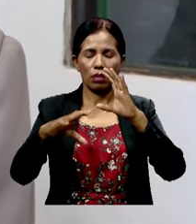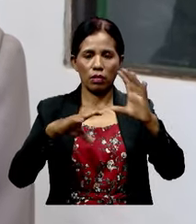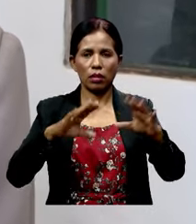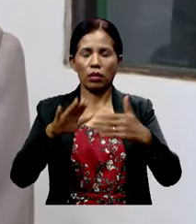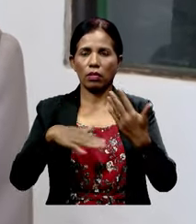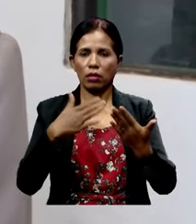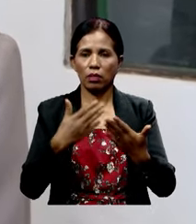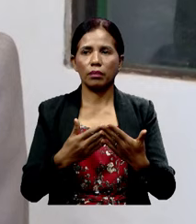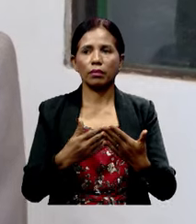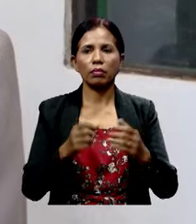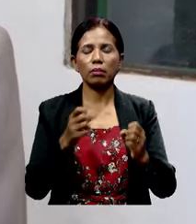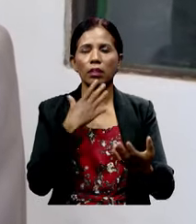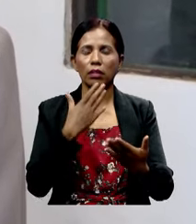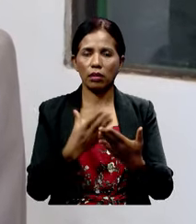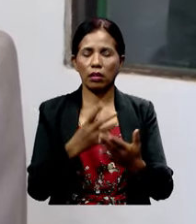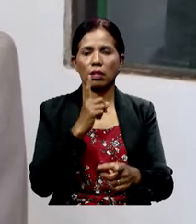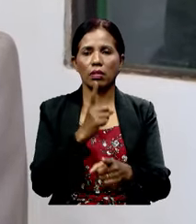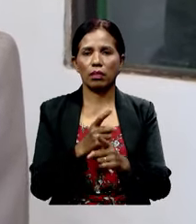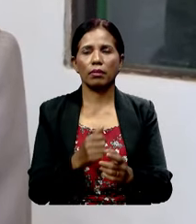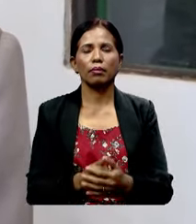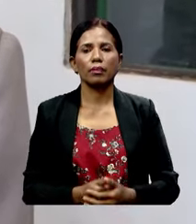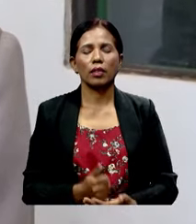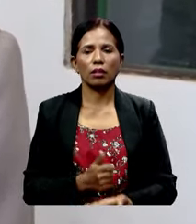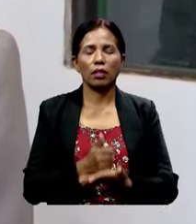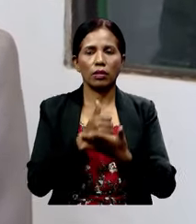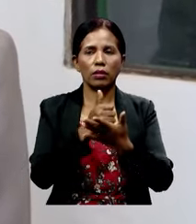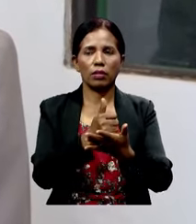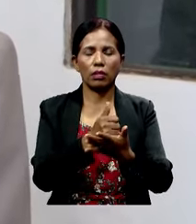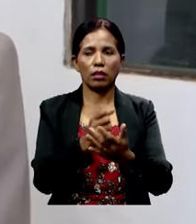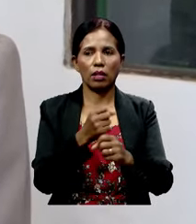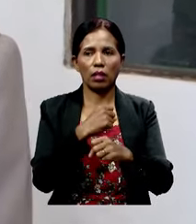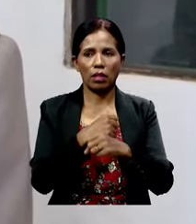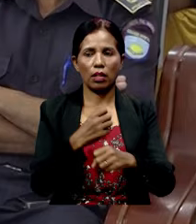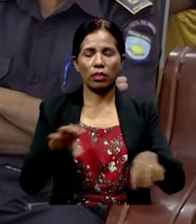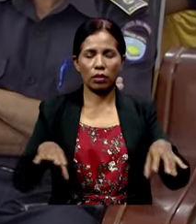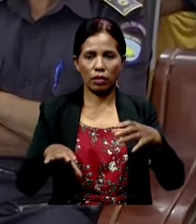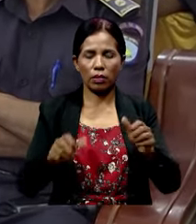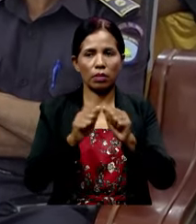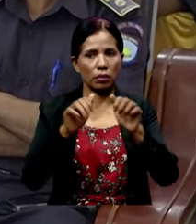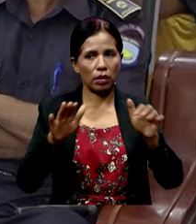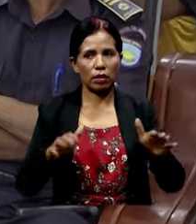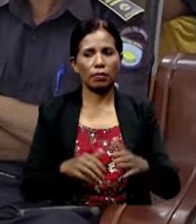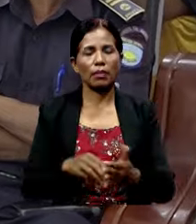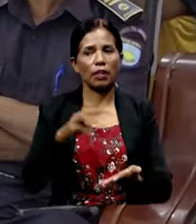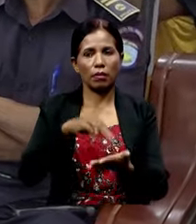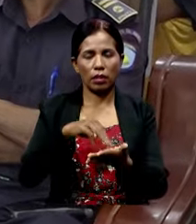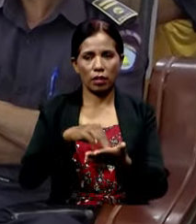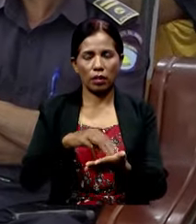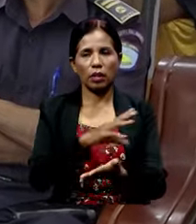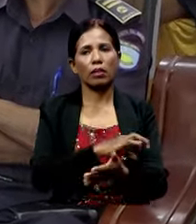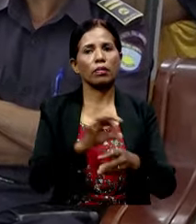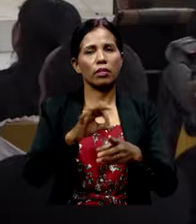cartas, pelo dia que liu. Para nós ajuda, facilita, halomar, marritão, serviço de admissão. Matéria para formação refere